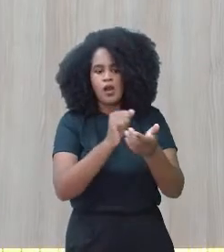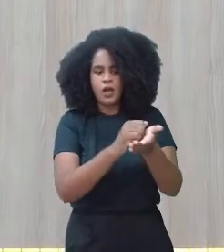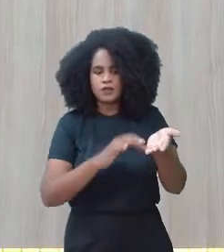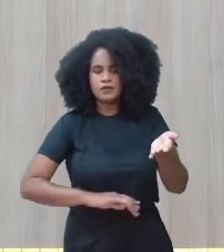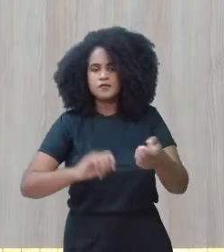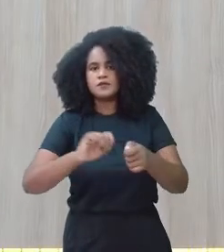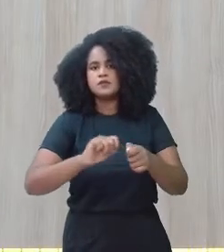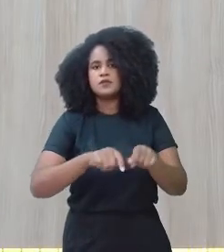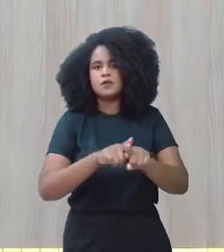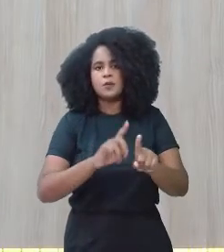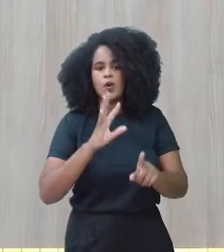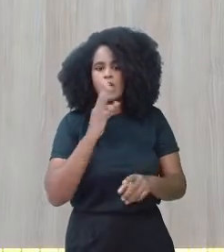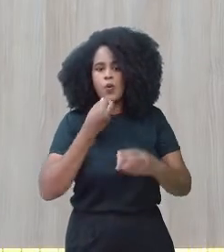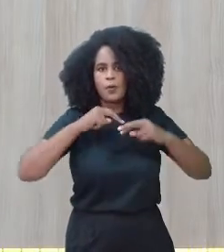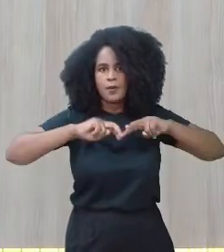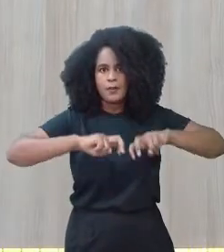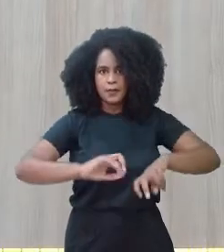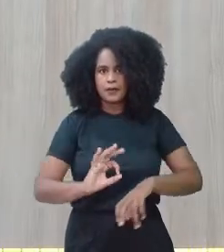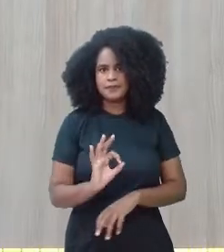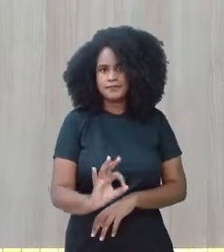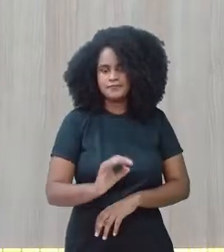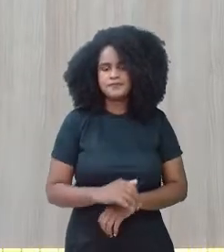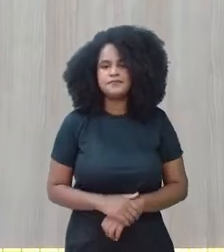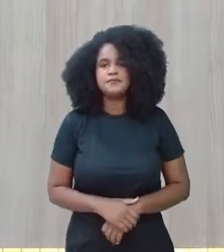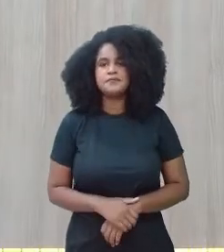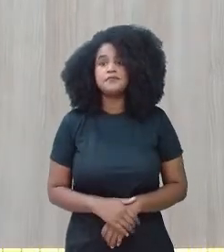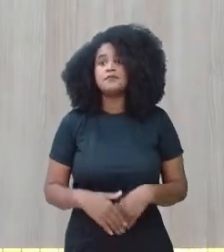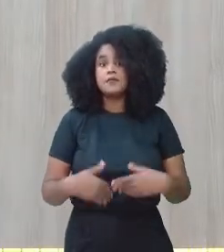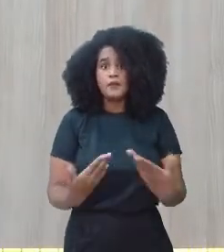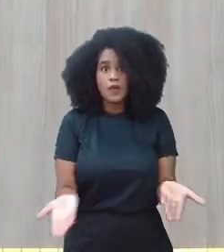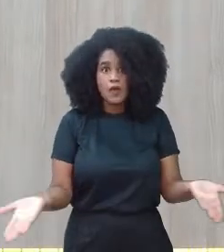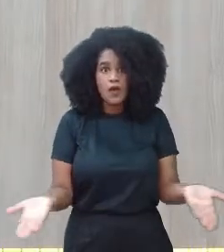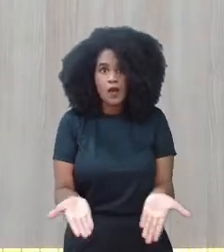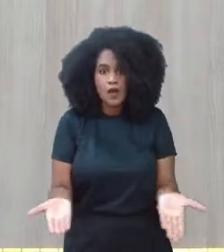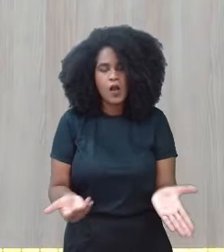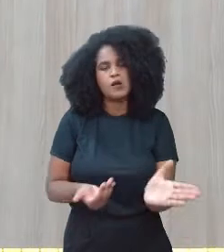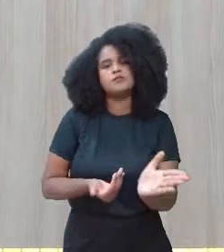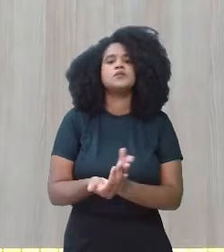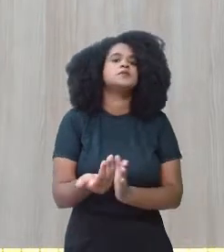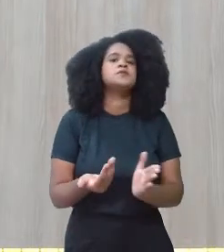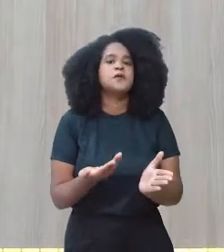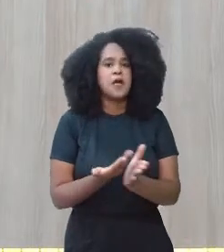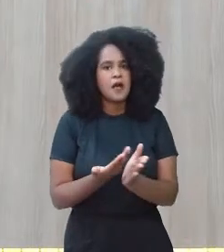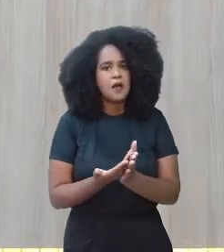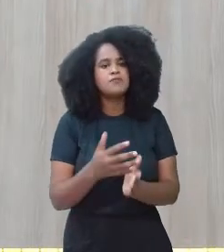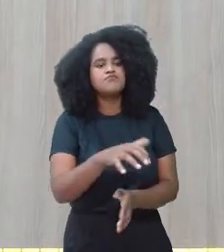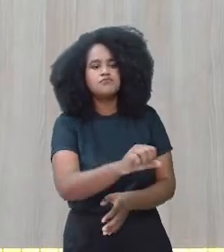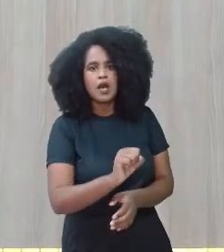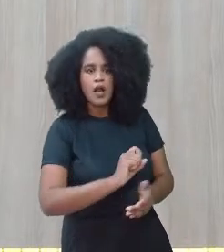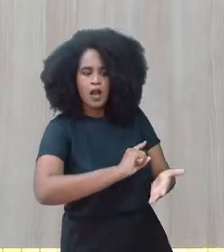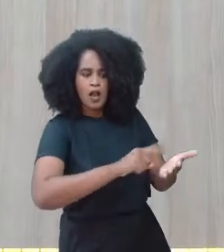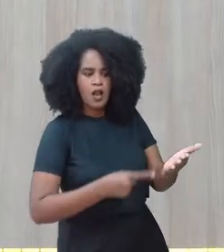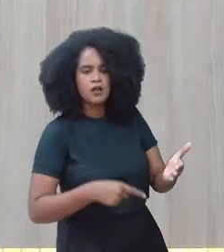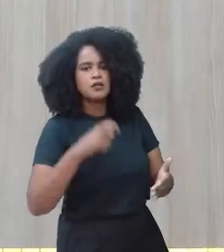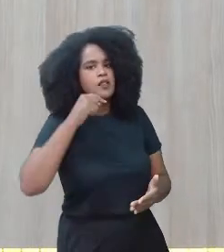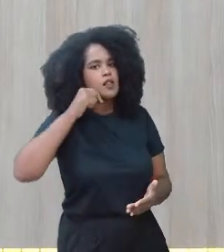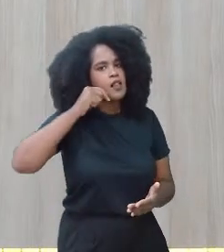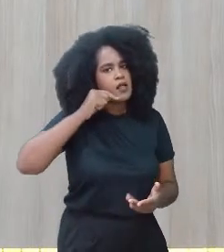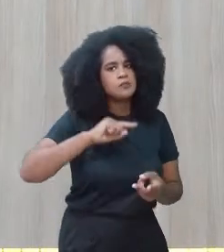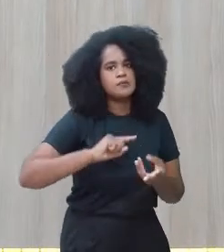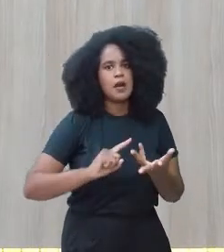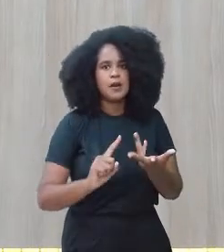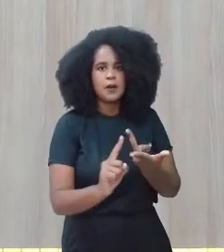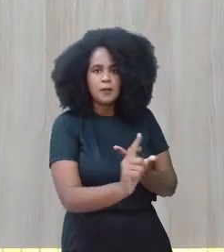mais o conhecimento também, tá bom? Então, vamos começar a nossa aula. Pega aí o seu caderno e o seu lápis para fazer as anotações,